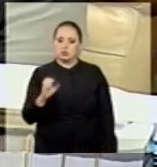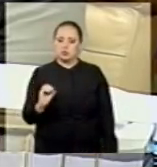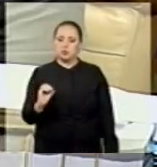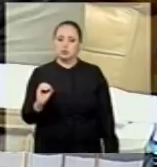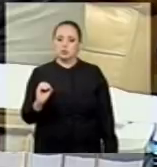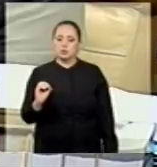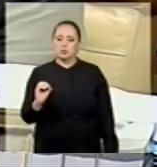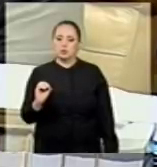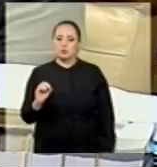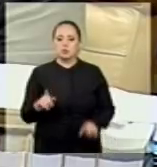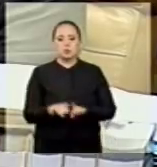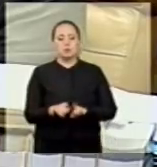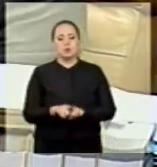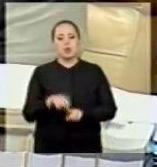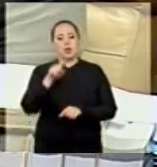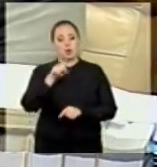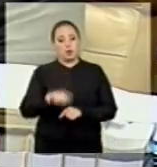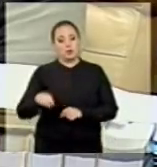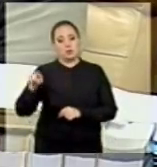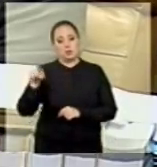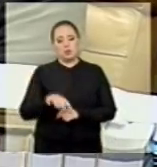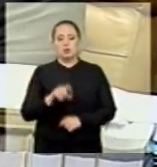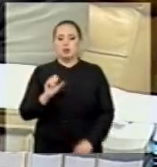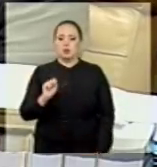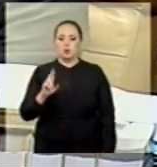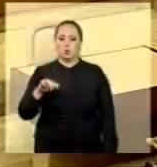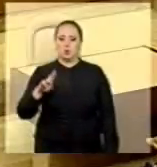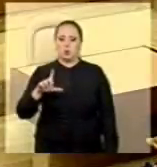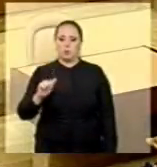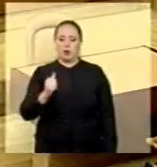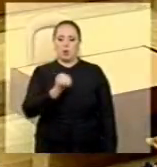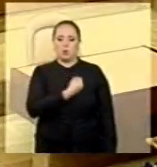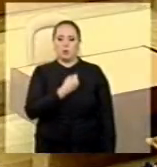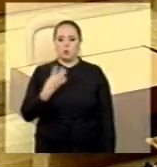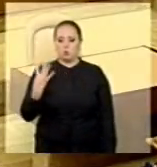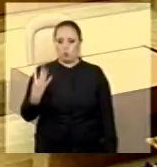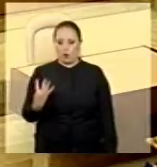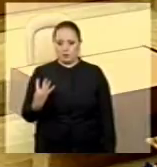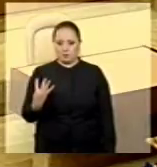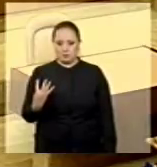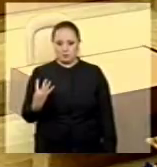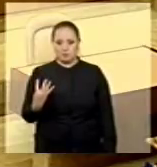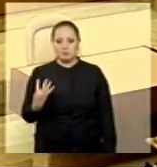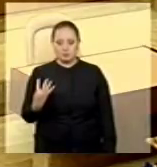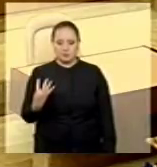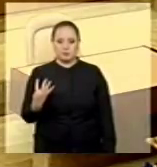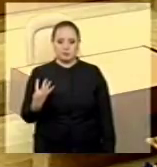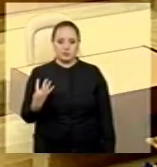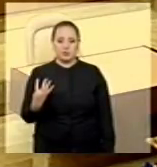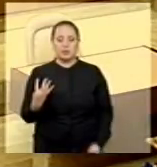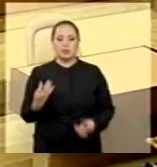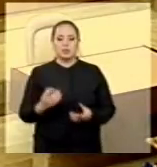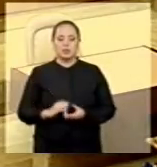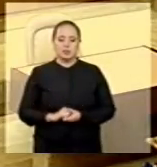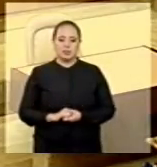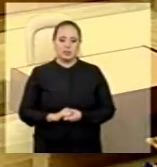e cancelamento da súmula número 4. Súmula número 4, que